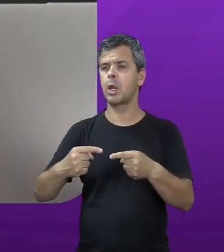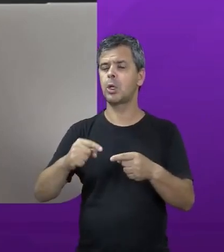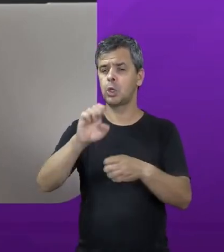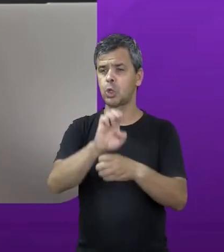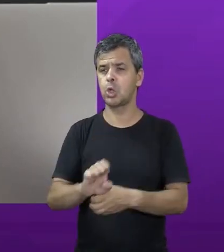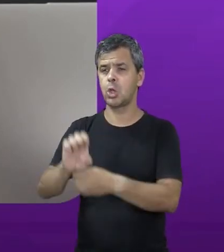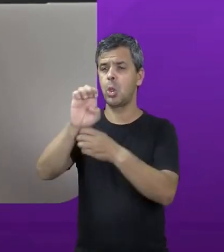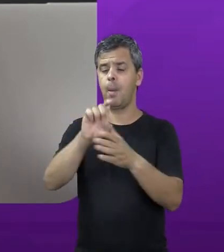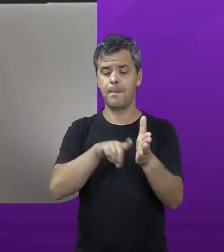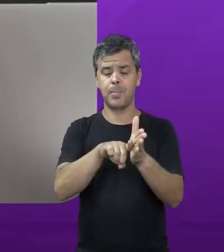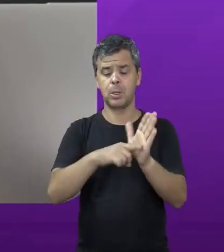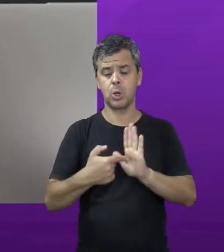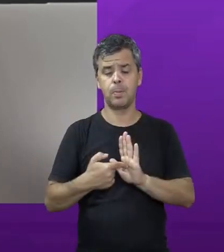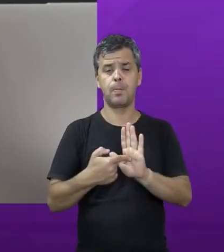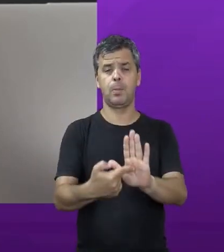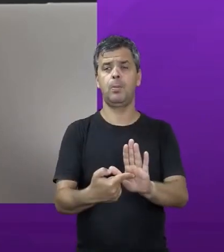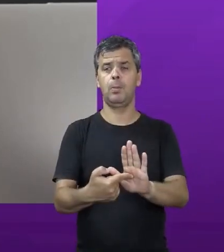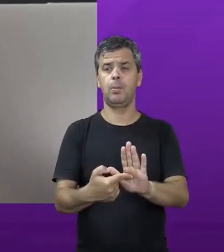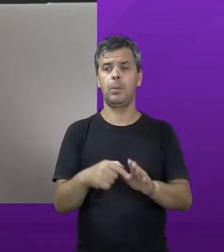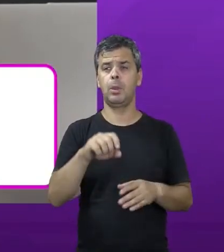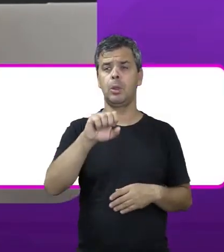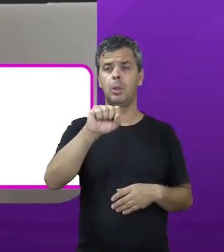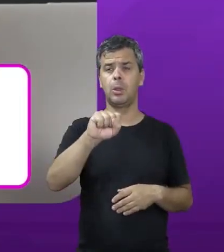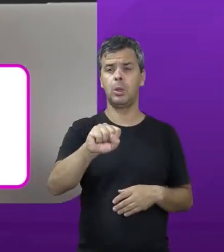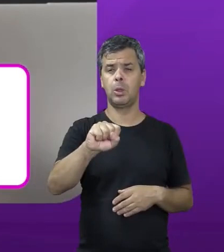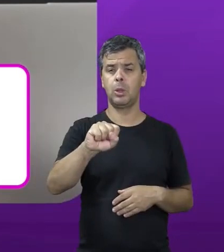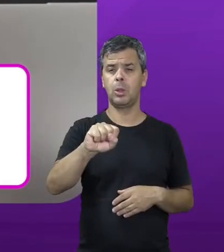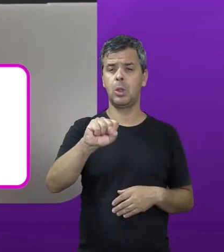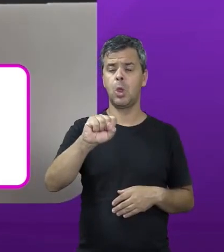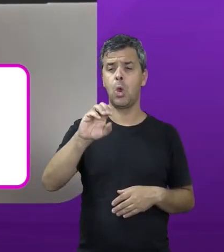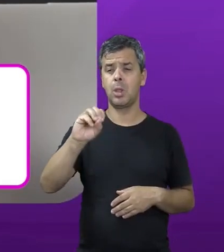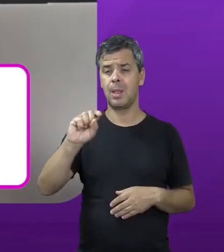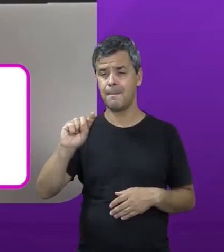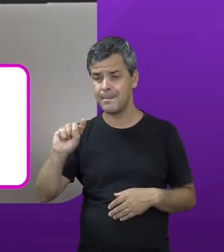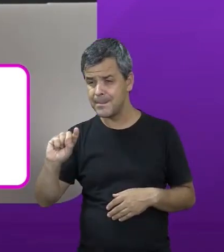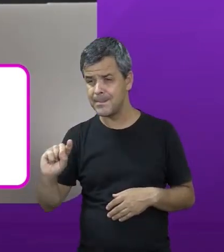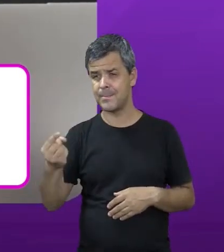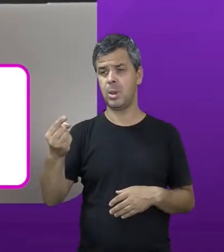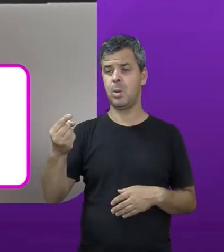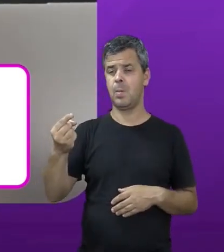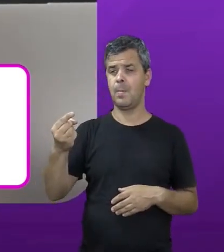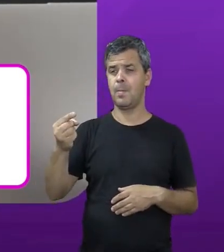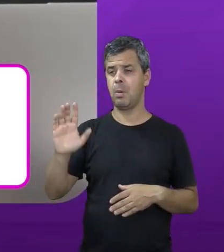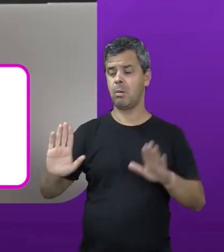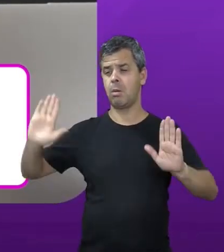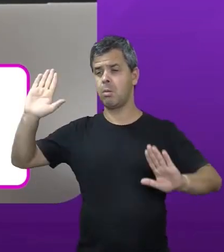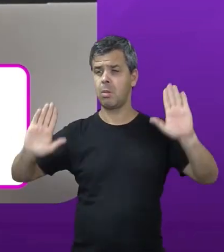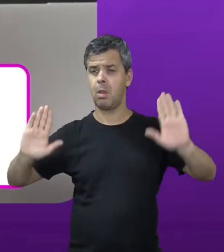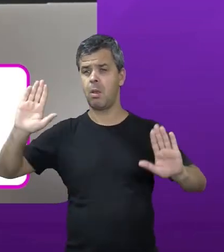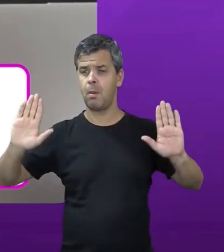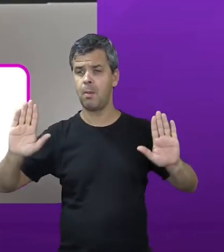uma pesquisa também que mostra que das 80 mil candidatas que